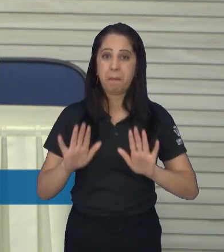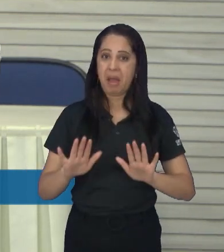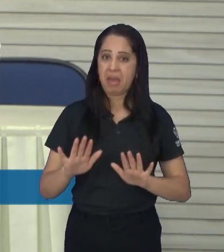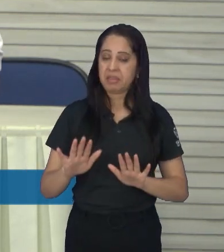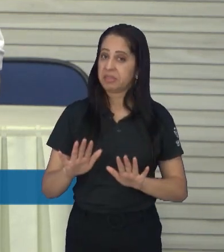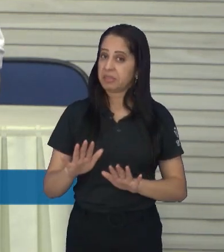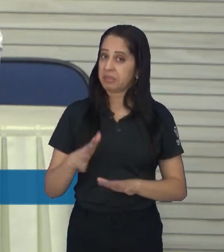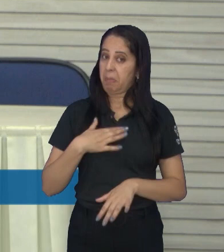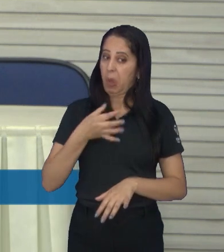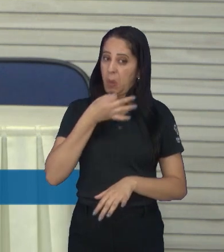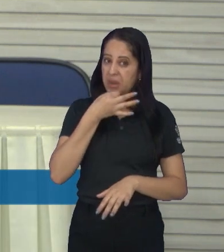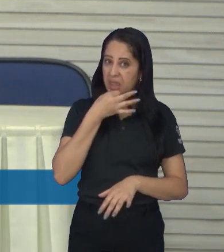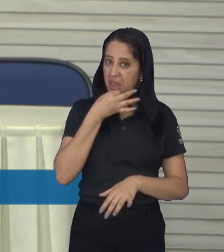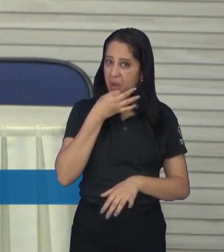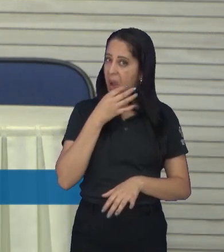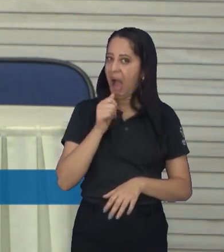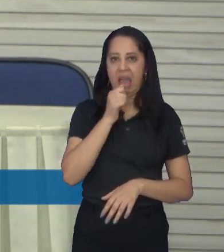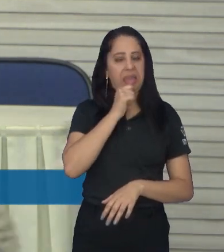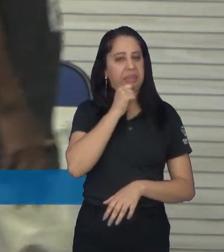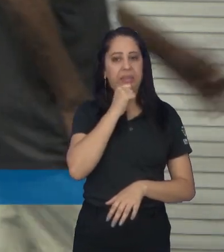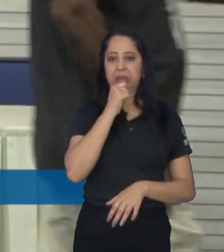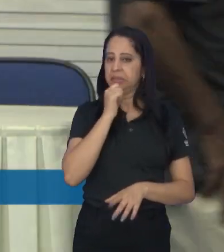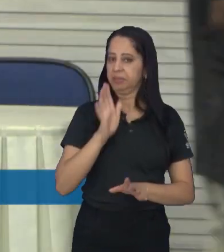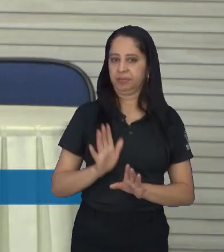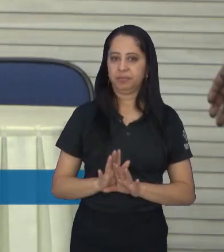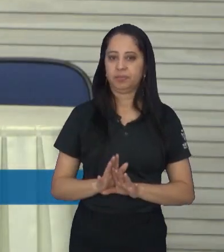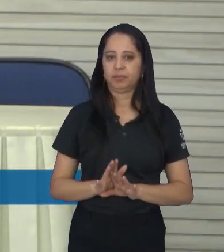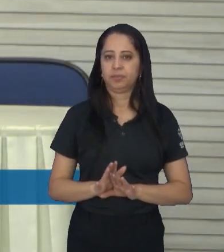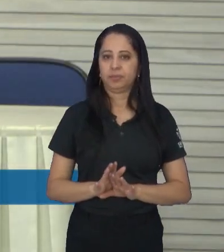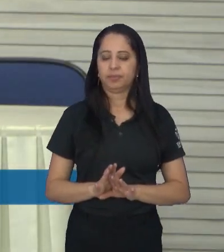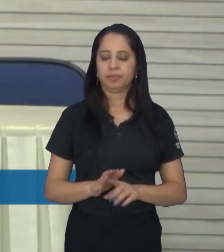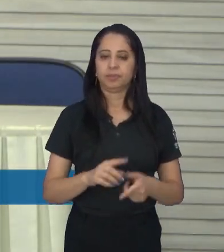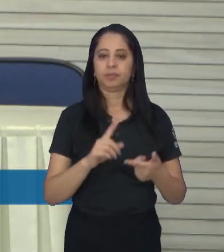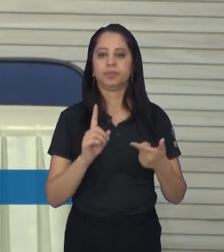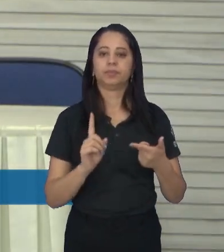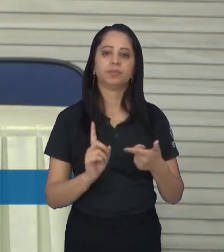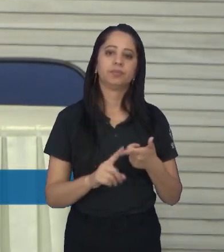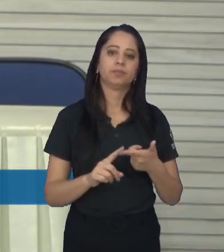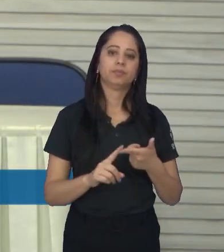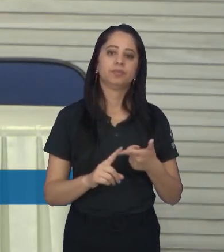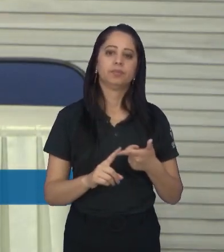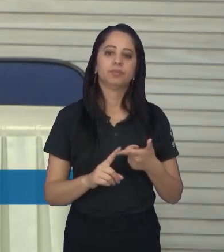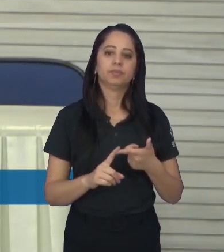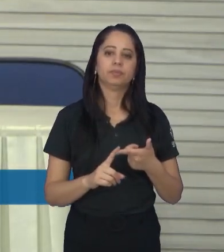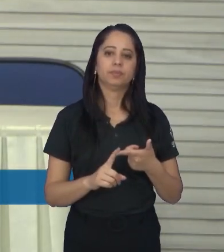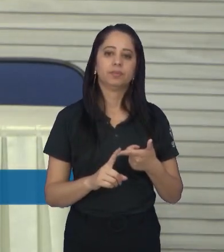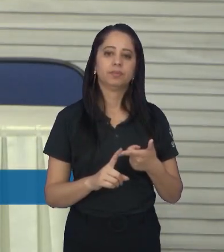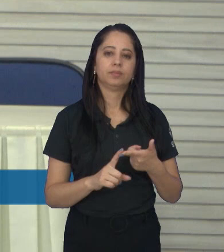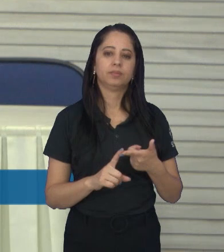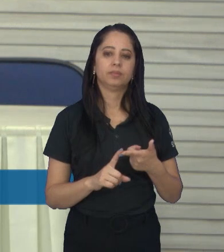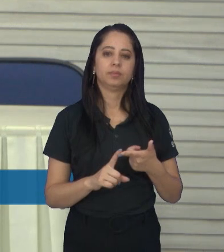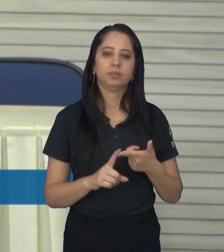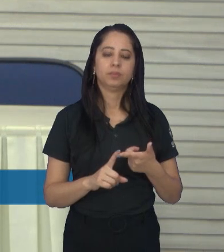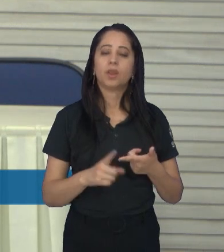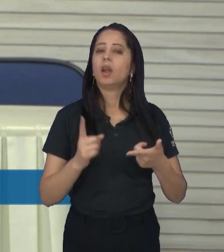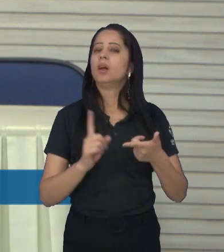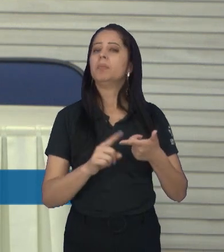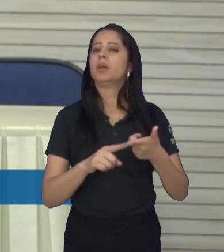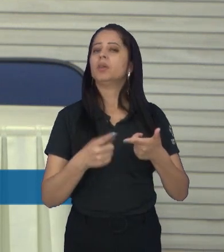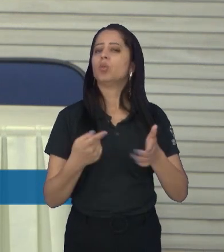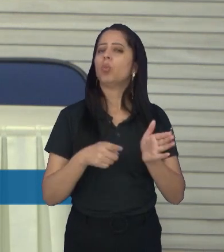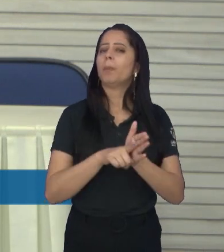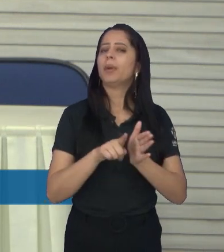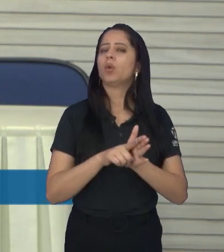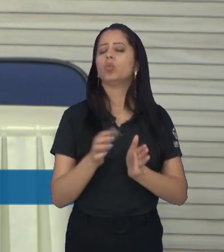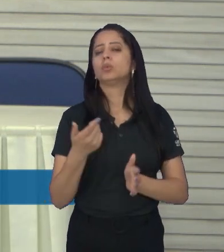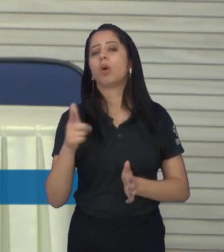sei isso não aconteceu então eu creio que isso já é bastante comprometedor a meu ver uma outra questão também